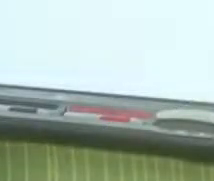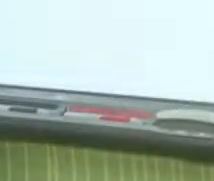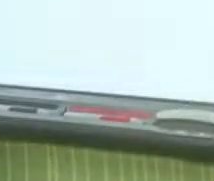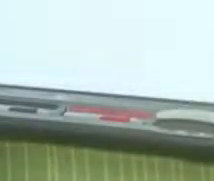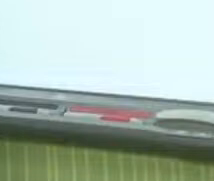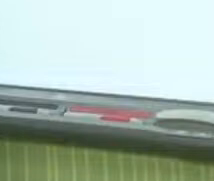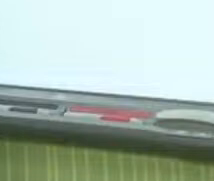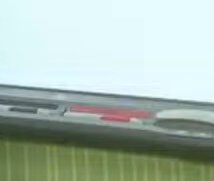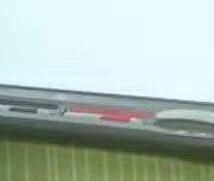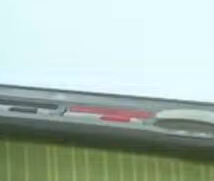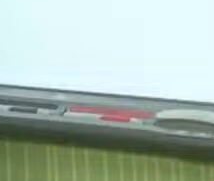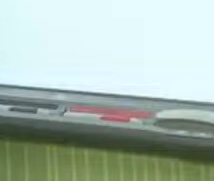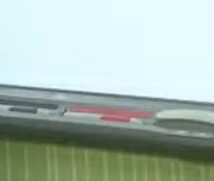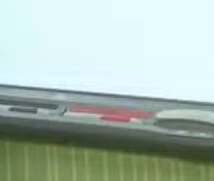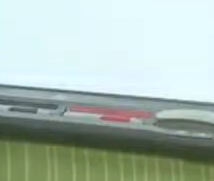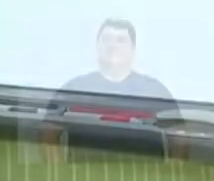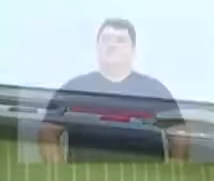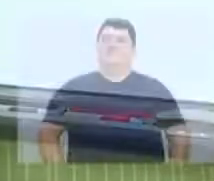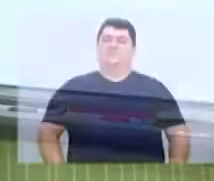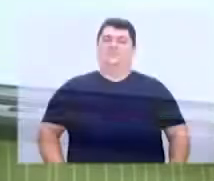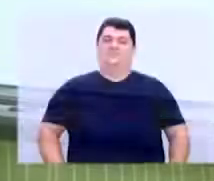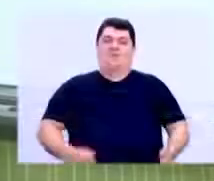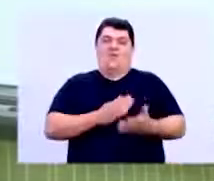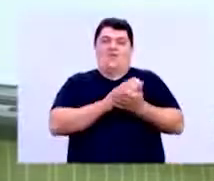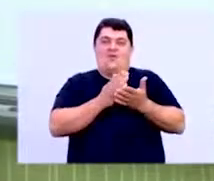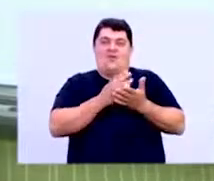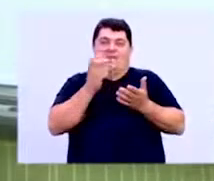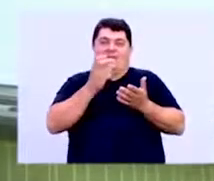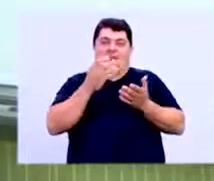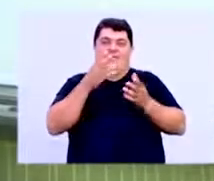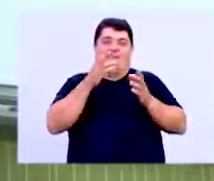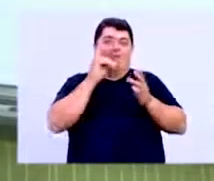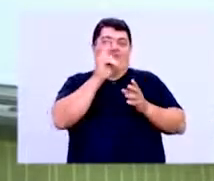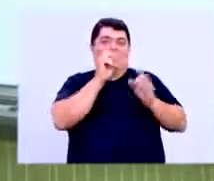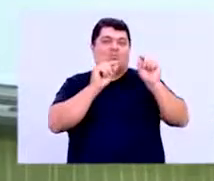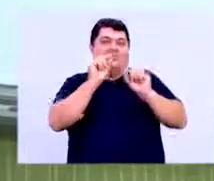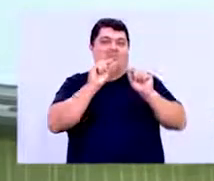Iniciando a nossa quinta aula do módulo de contabilidade de custo. Vamos para o quadro?